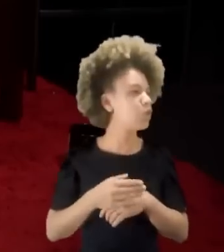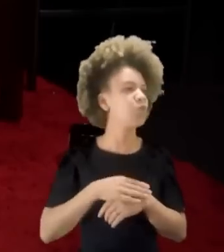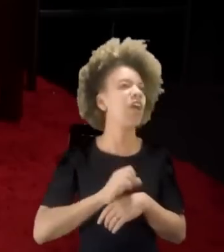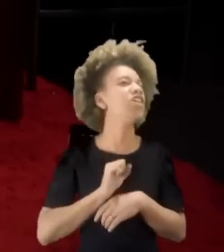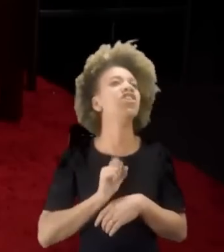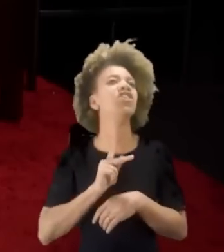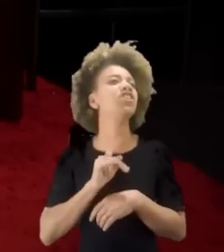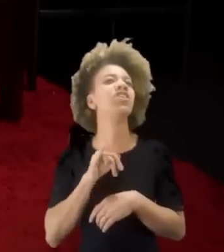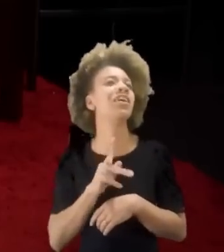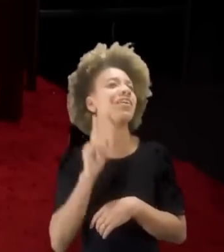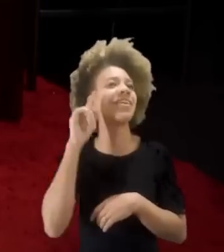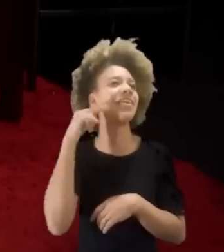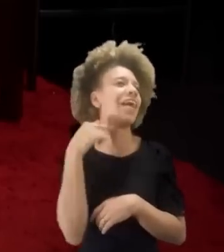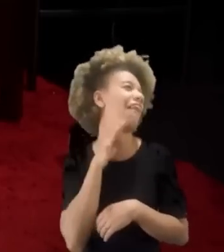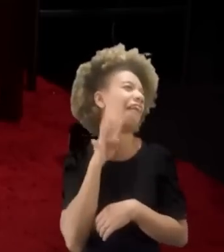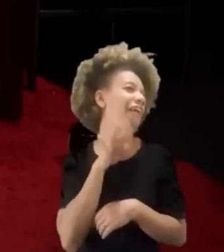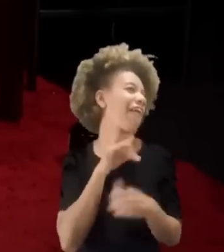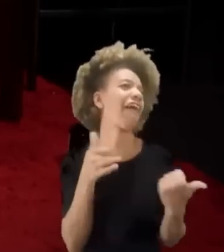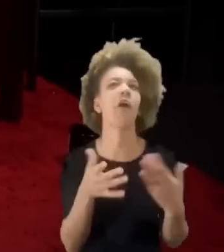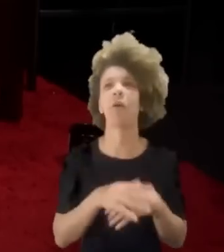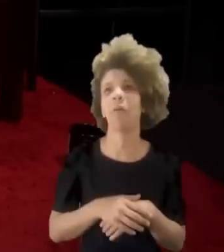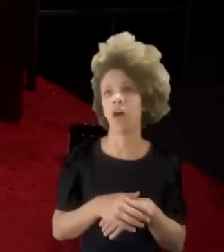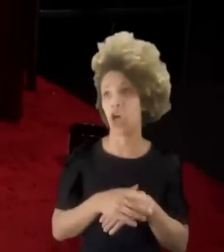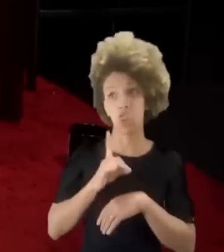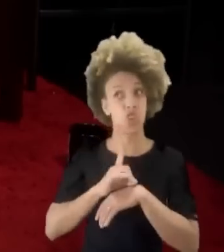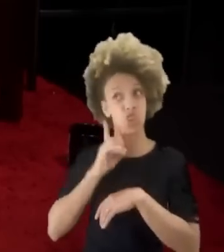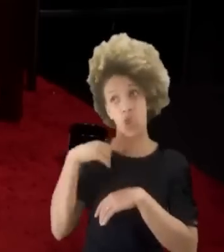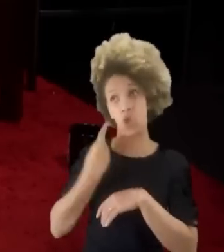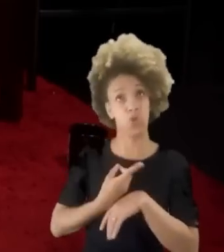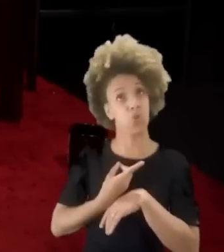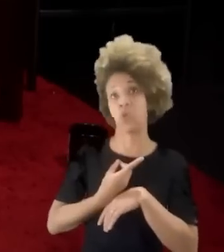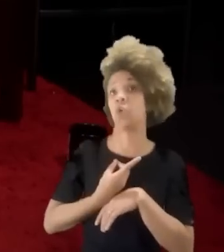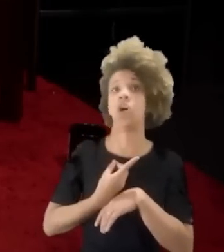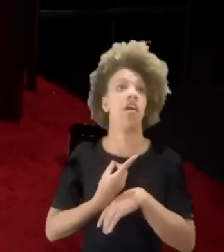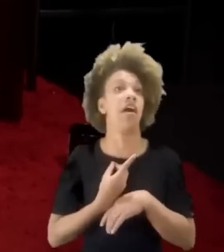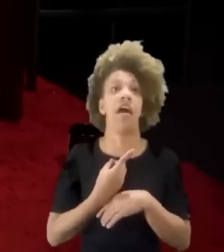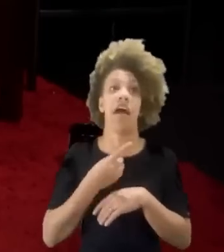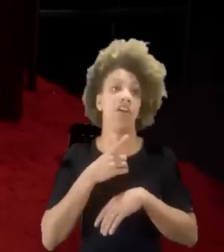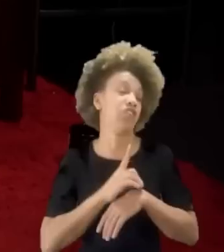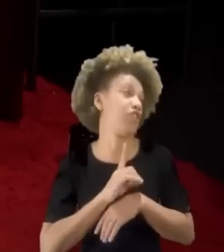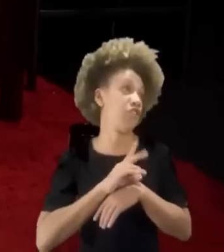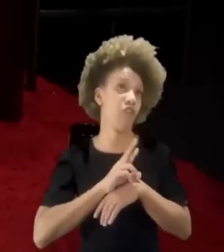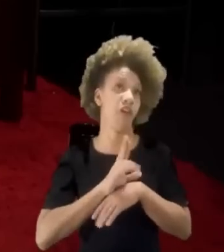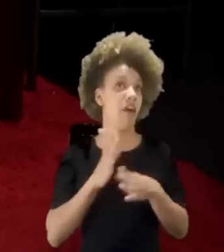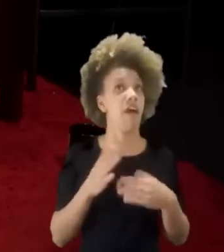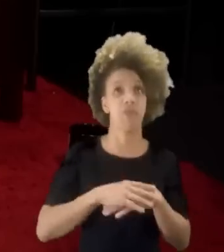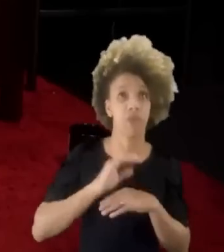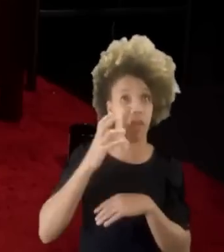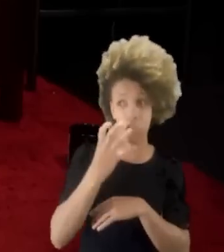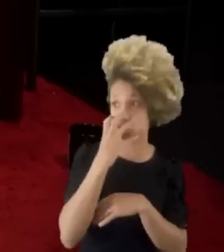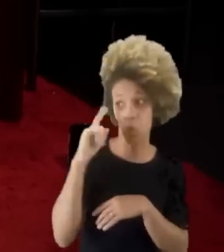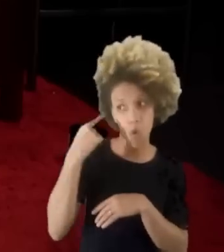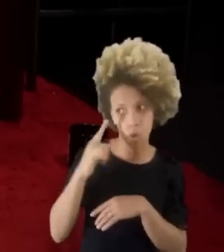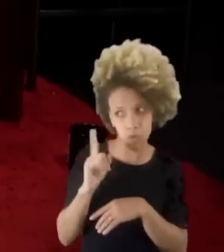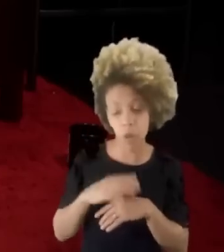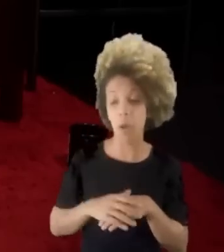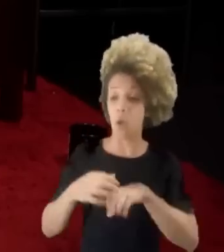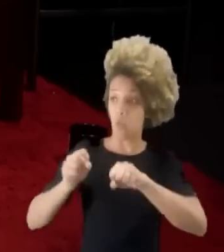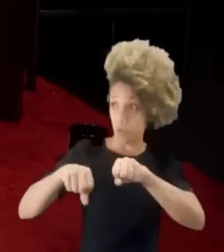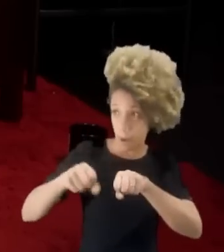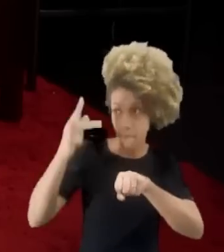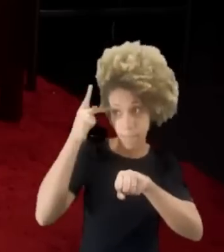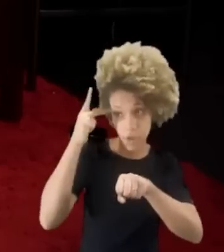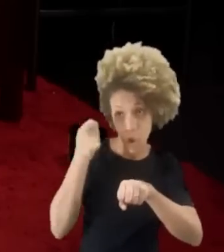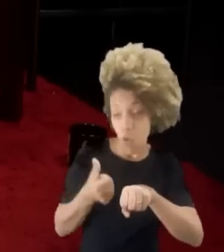hora o som Doutor advogado não eu sou cachorro louco então assim ó o motoboy na rua em São Paulo